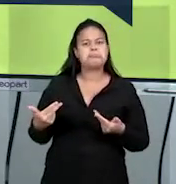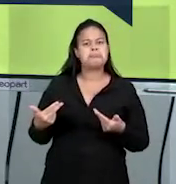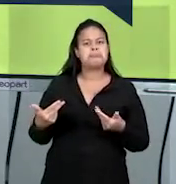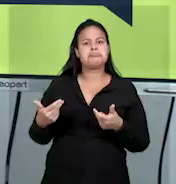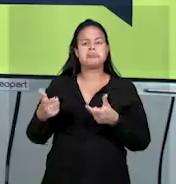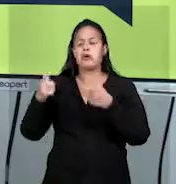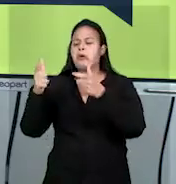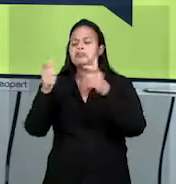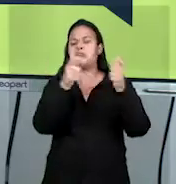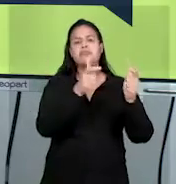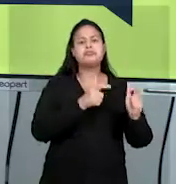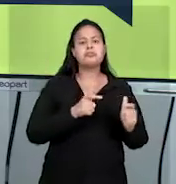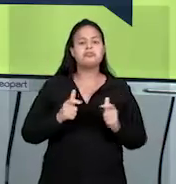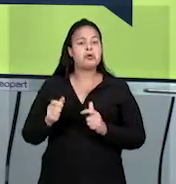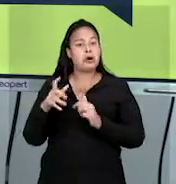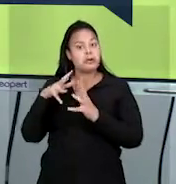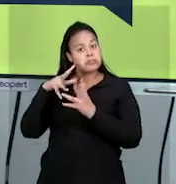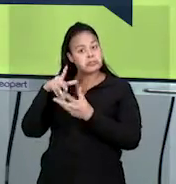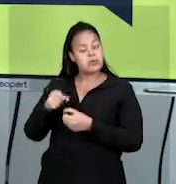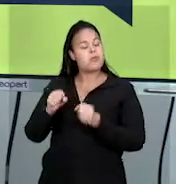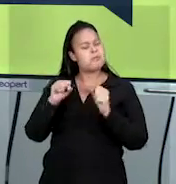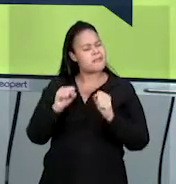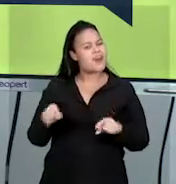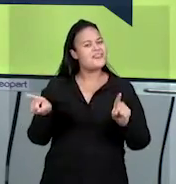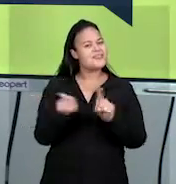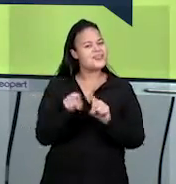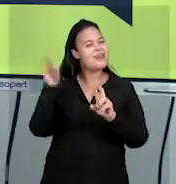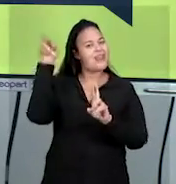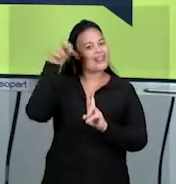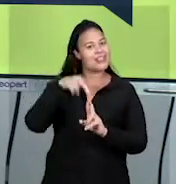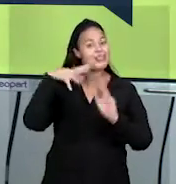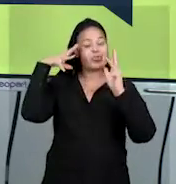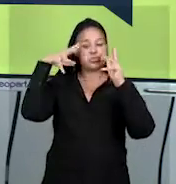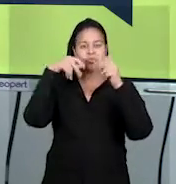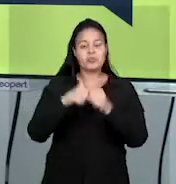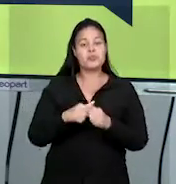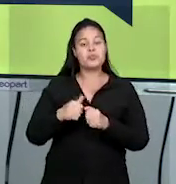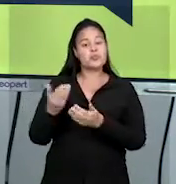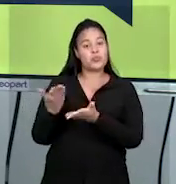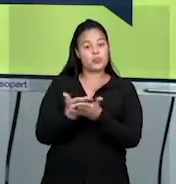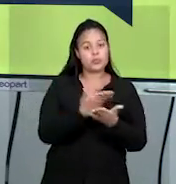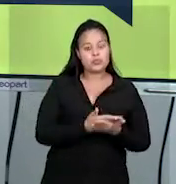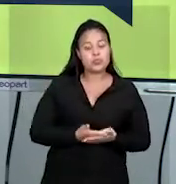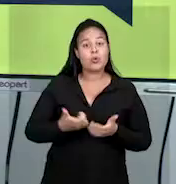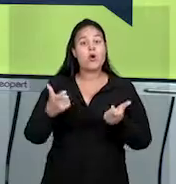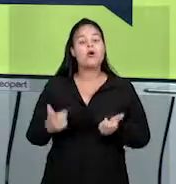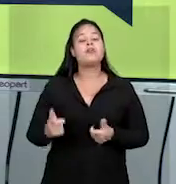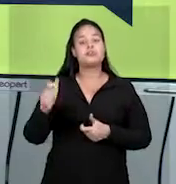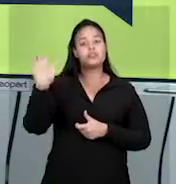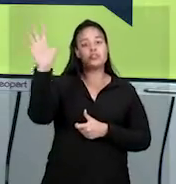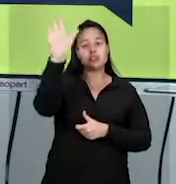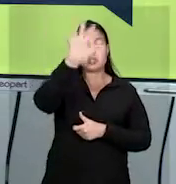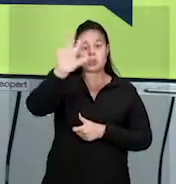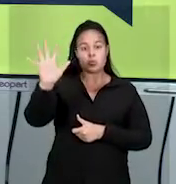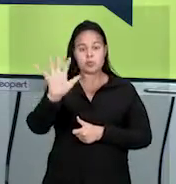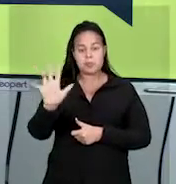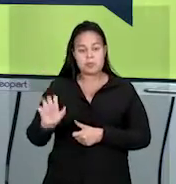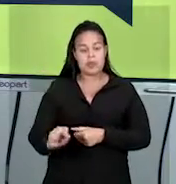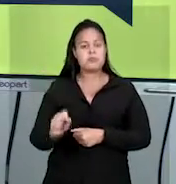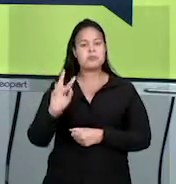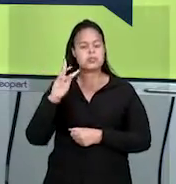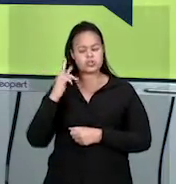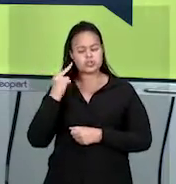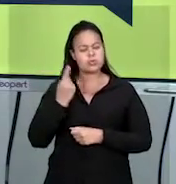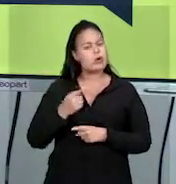localização desse planeta, a gente pode representar praticamente tudo que a gente estuda em geografia em um mapa. E não apenas a geografia, a